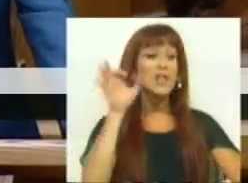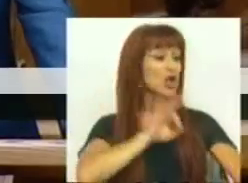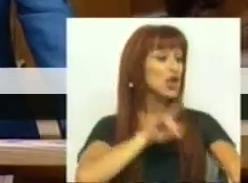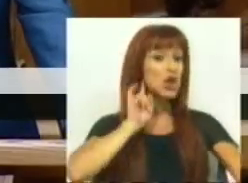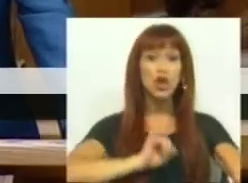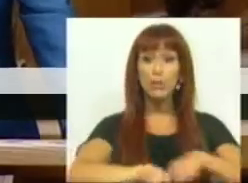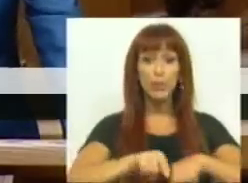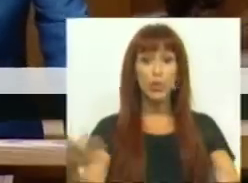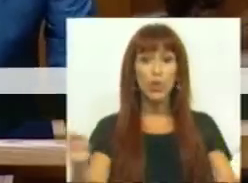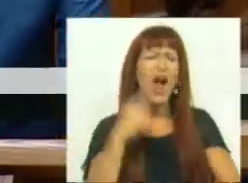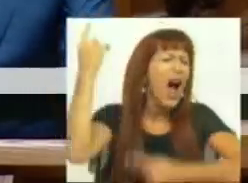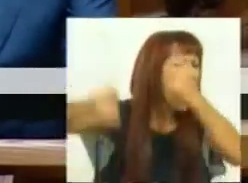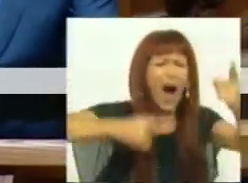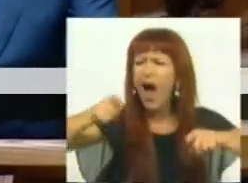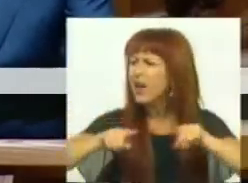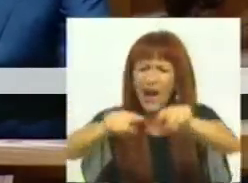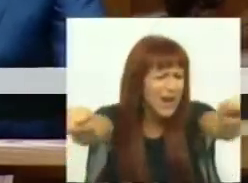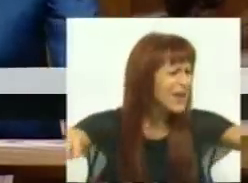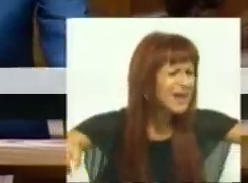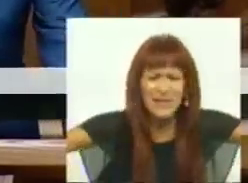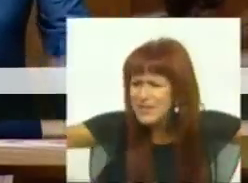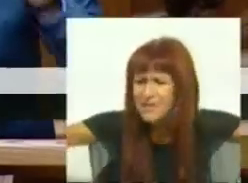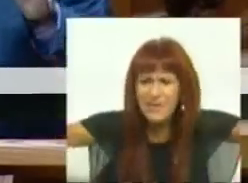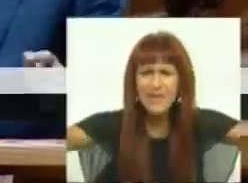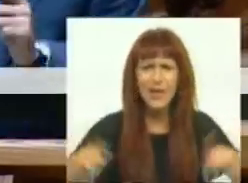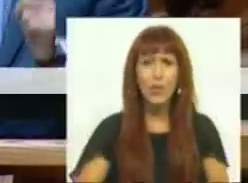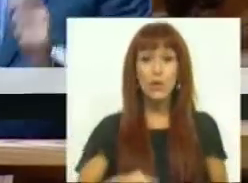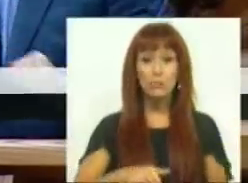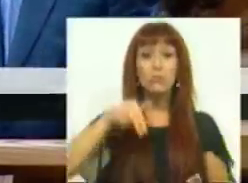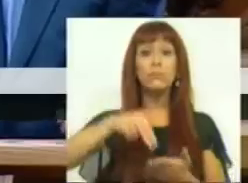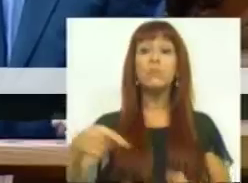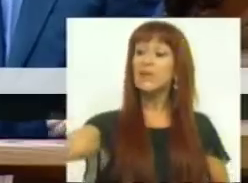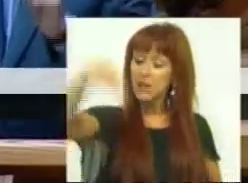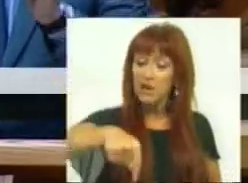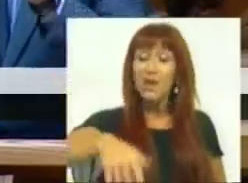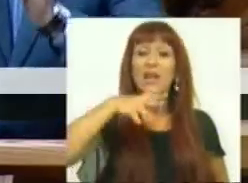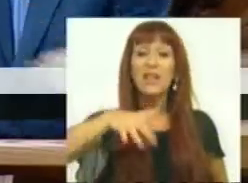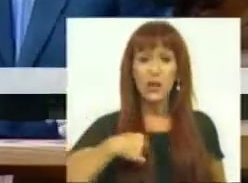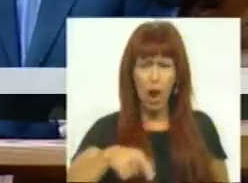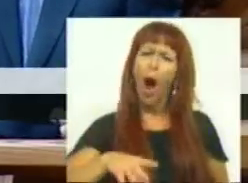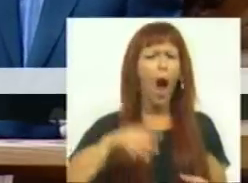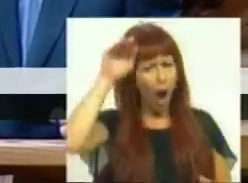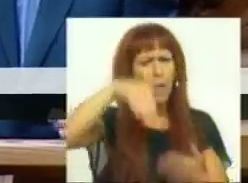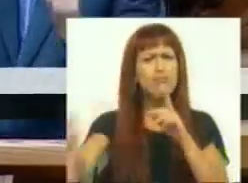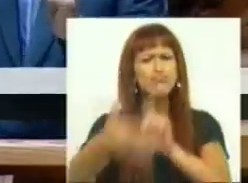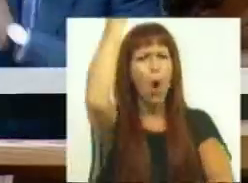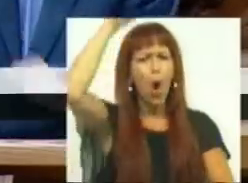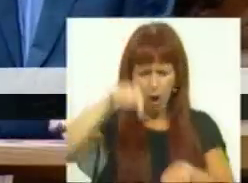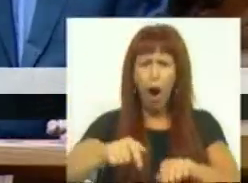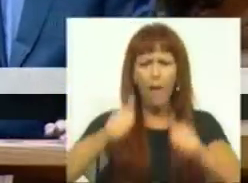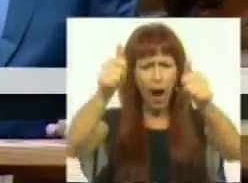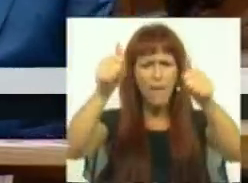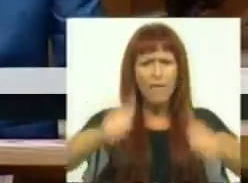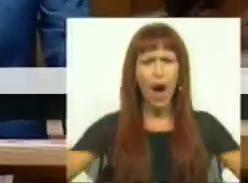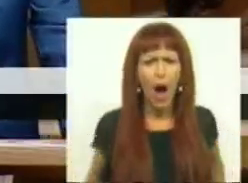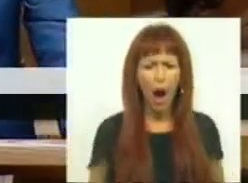deputadas e senhores deputados, alguém nesta sala que se levante e que venha dizer aqui: isto vai resultar, isto vai